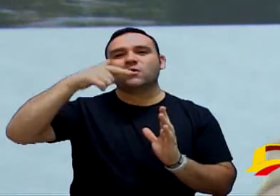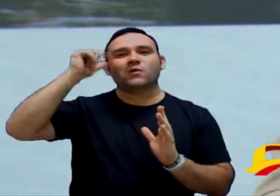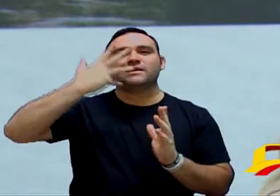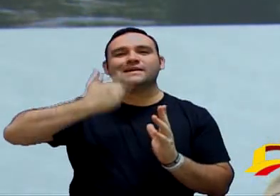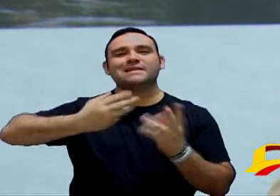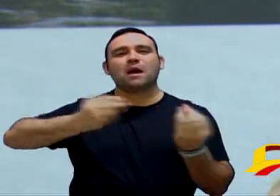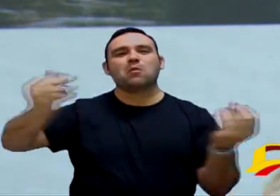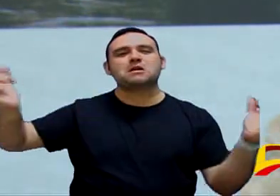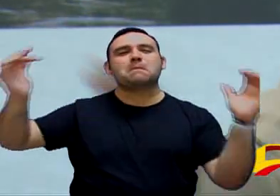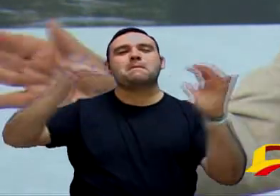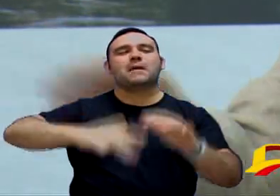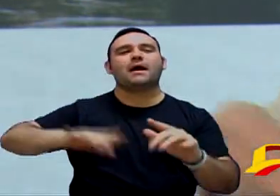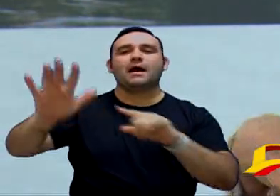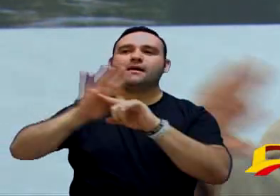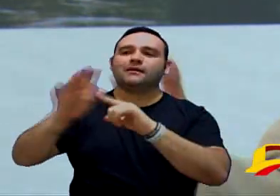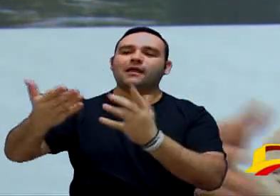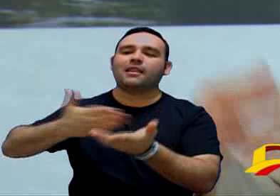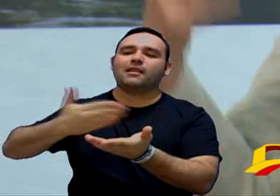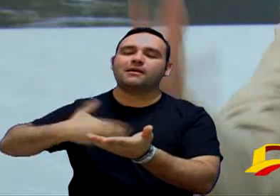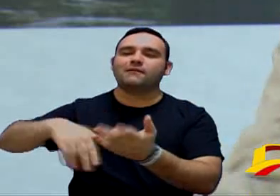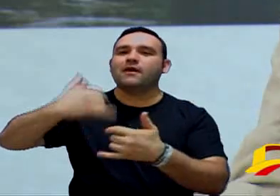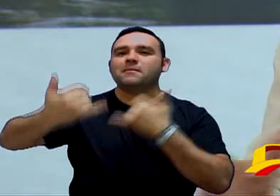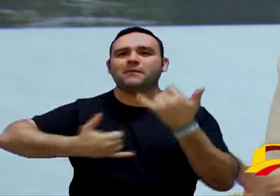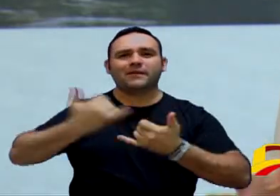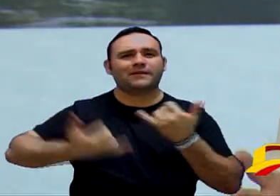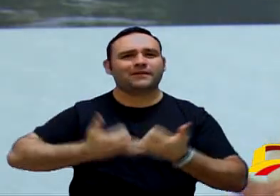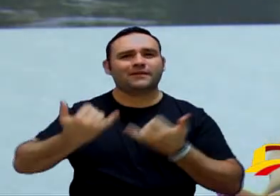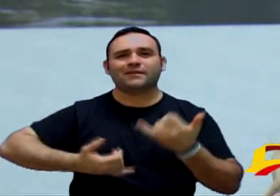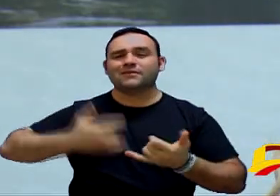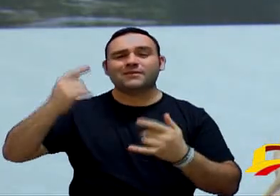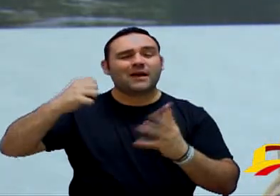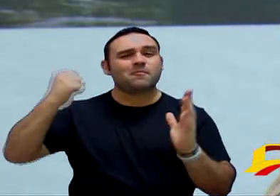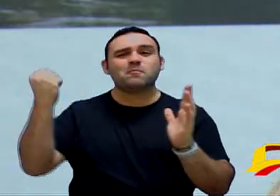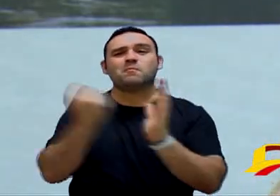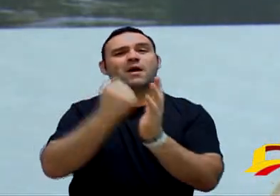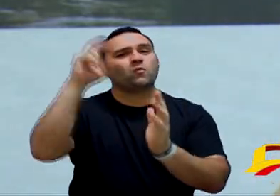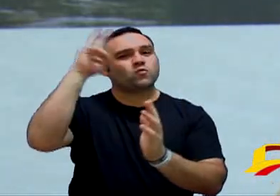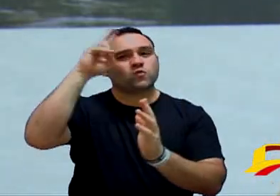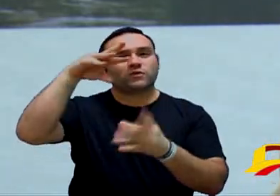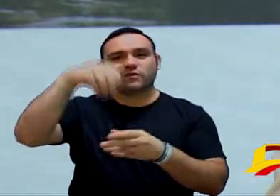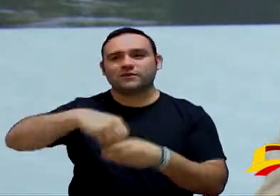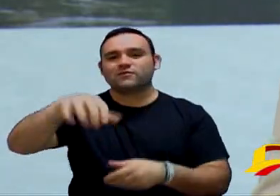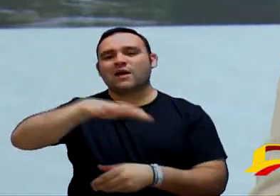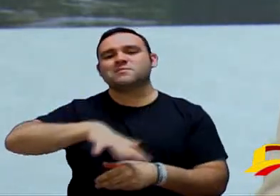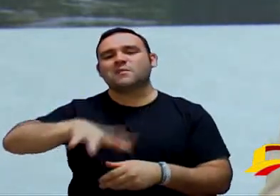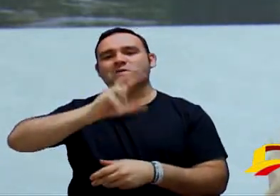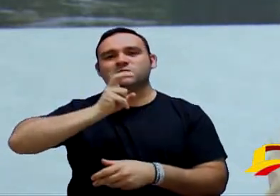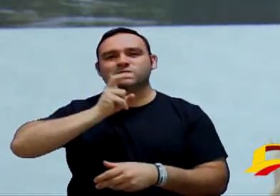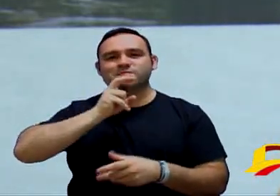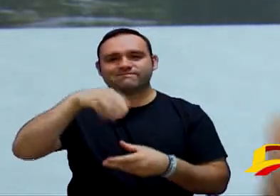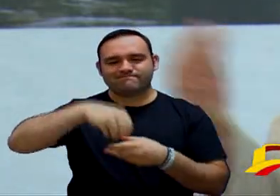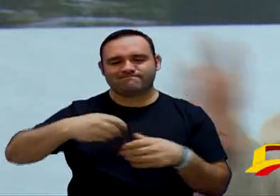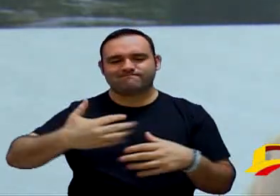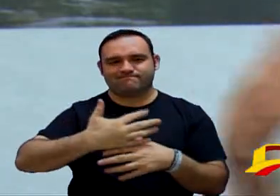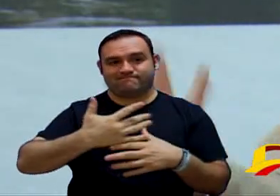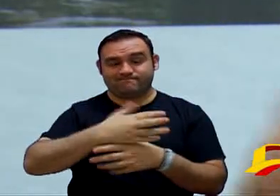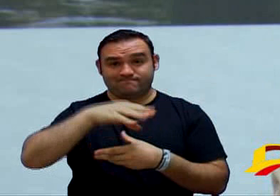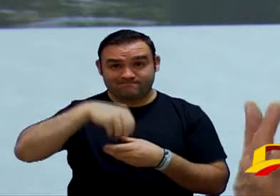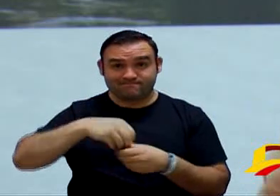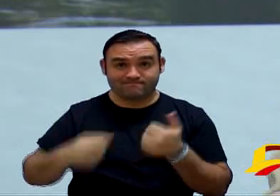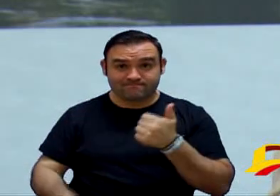um monte de crianças lá consultando livros brincando é o ponto histórico de Cultura dentro no espaço da cidade mas